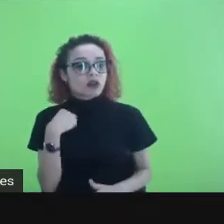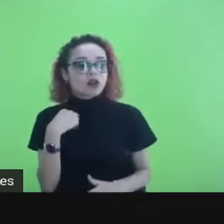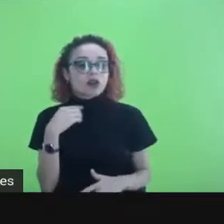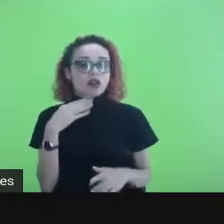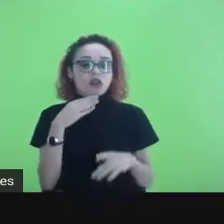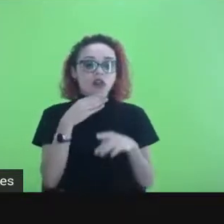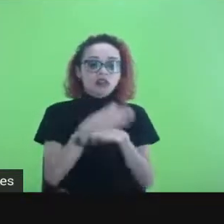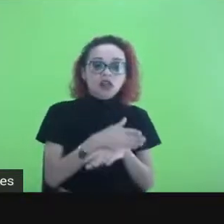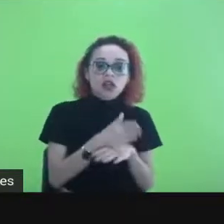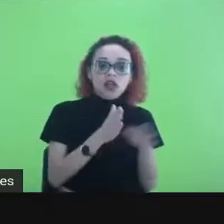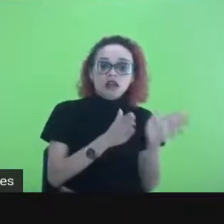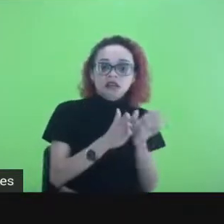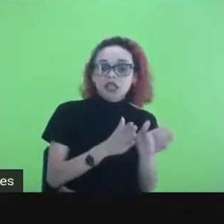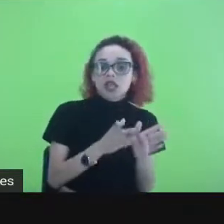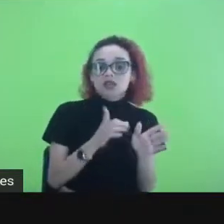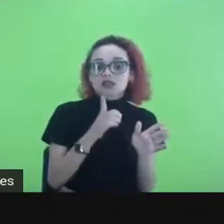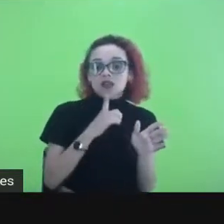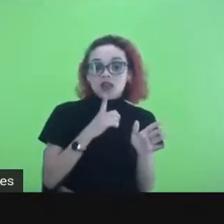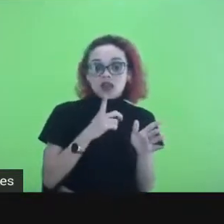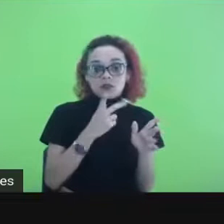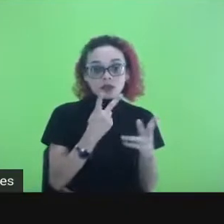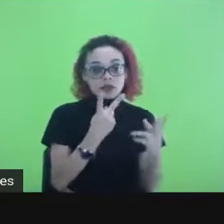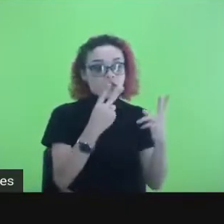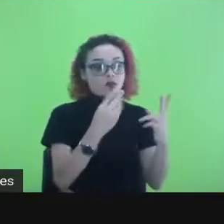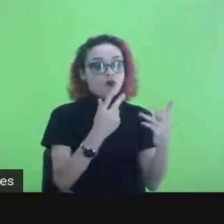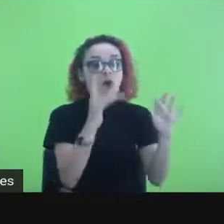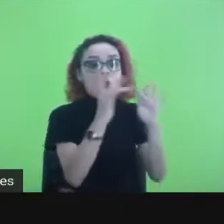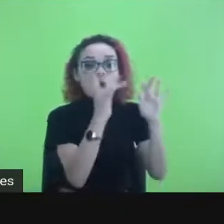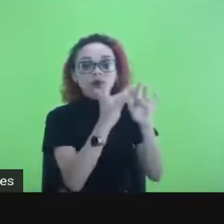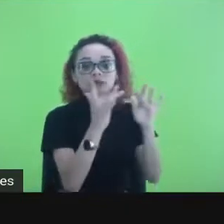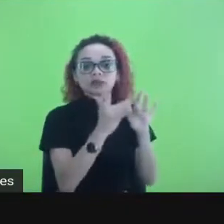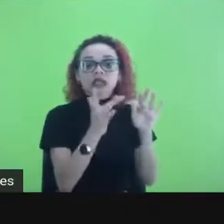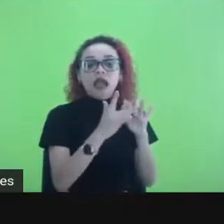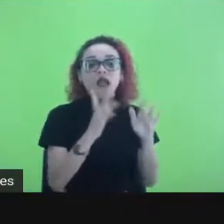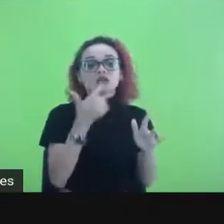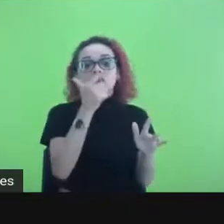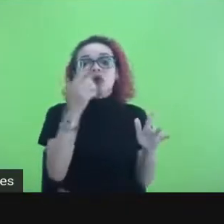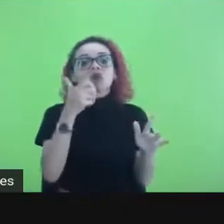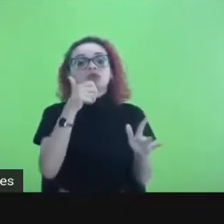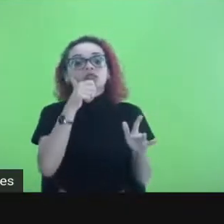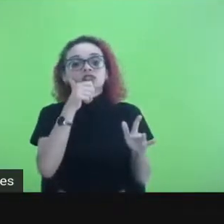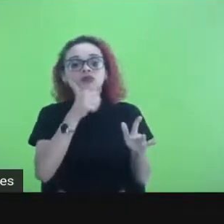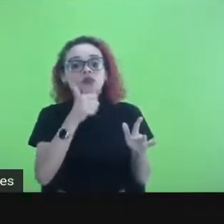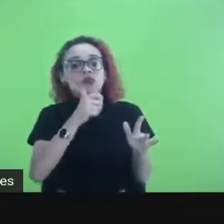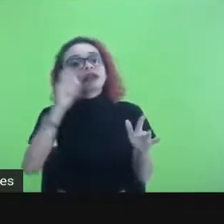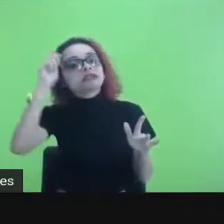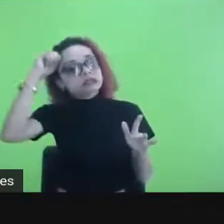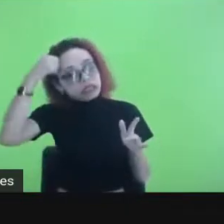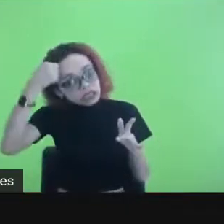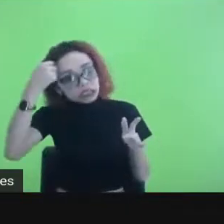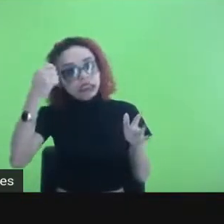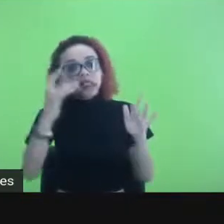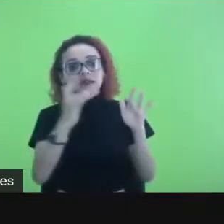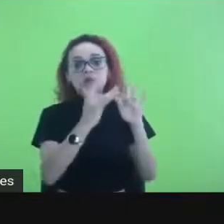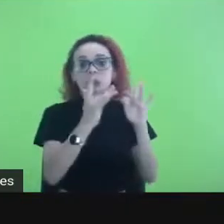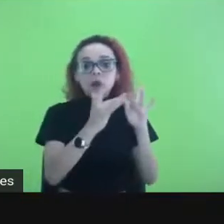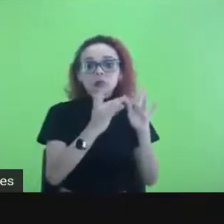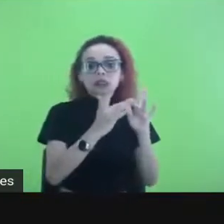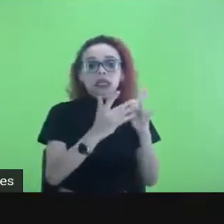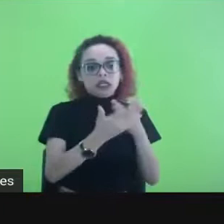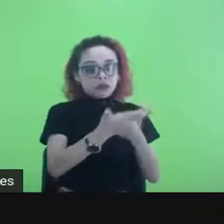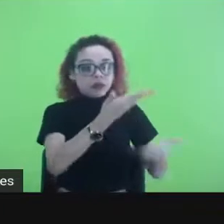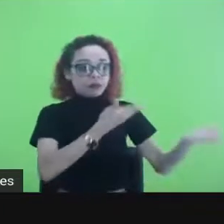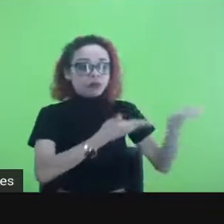outras mulheres negras, principalmente, né, que passaram a falar um pouco